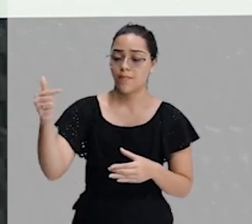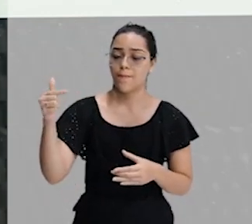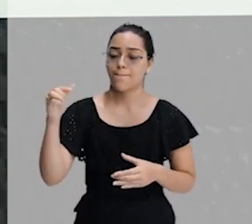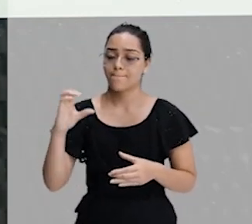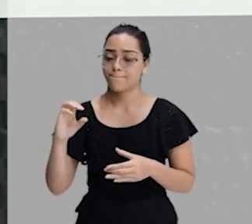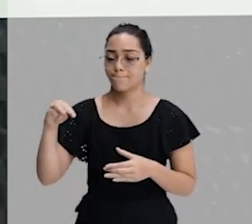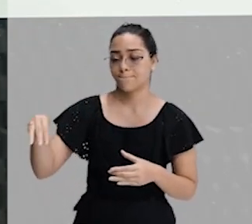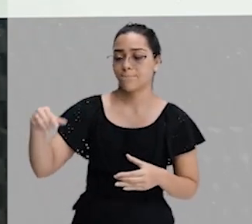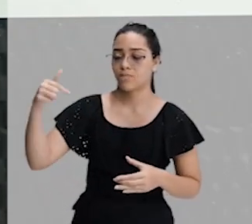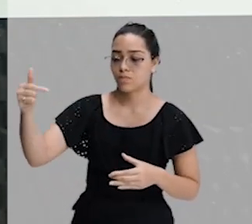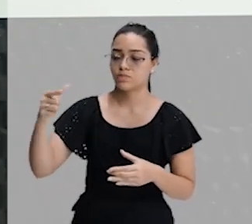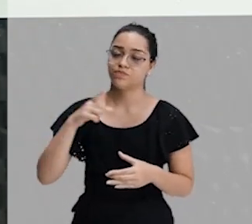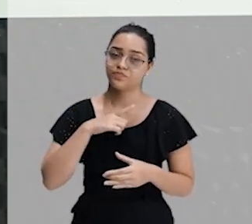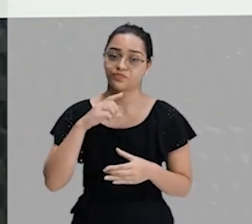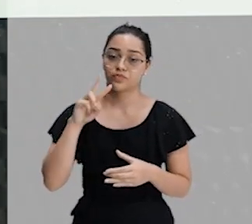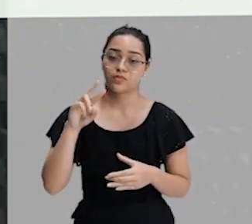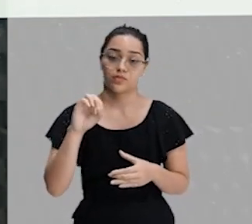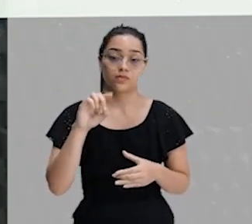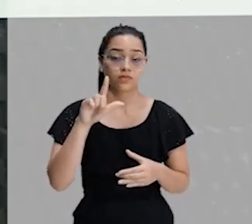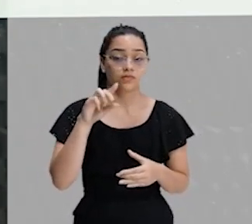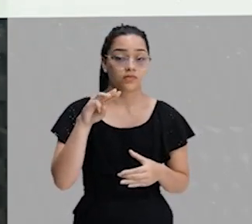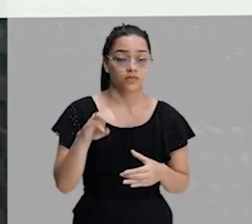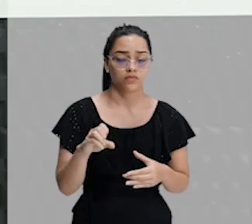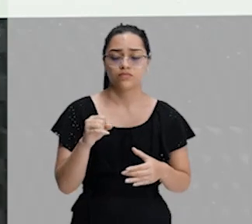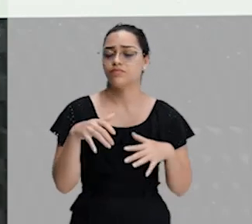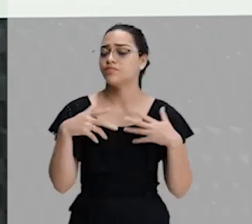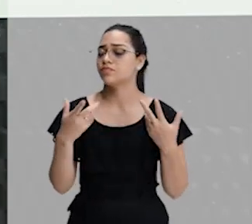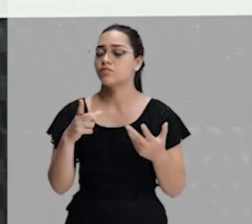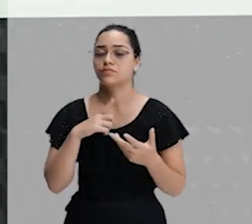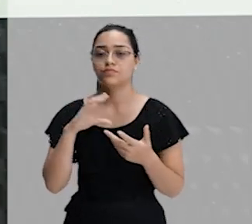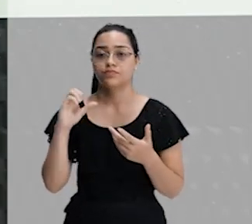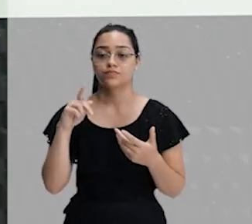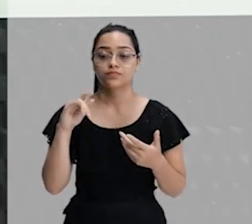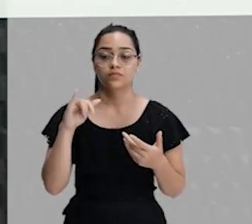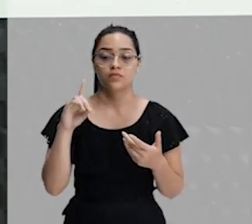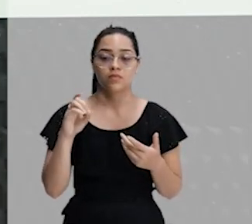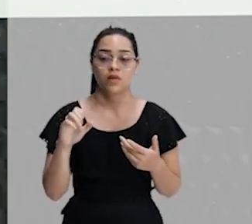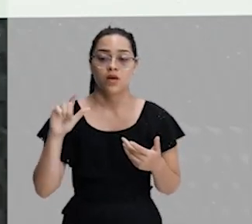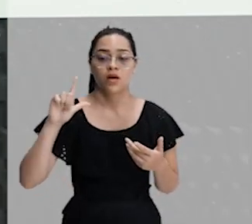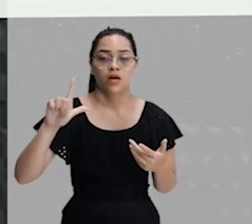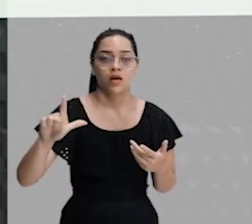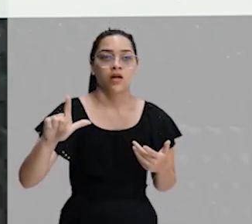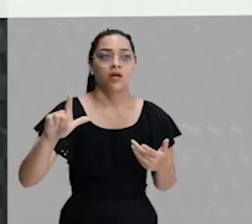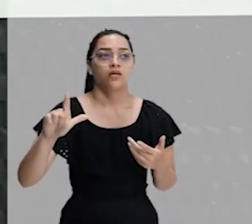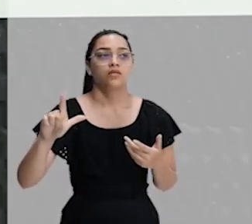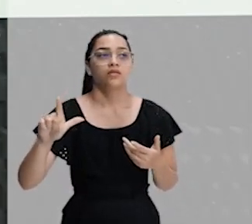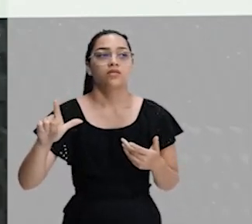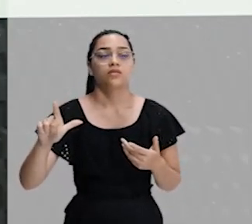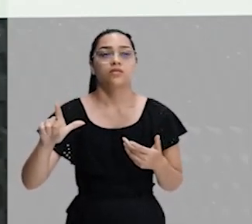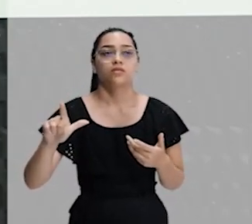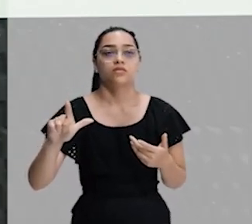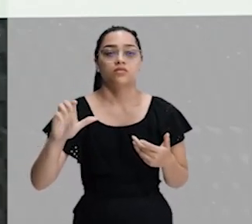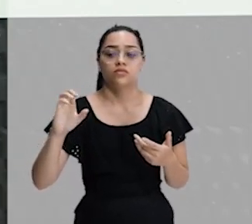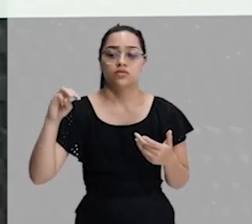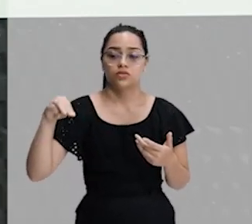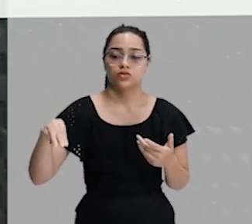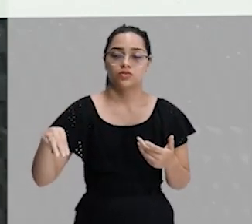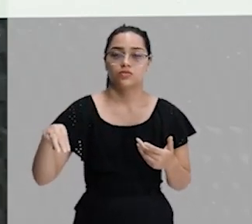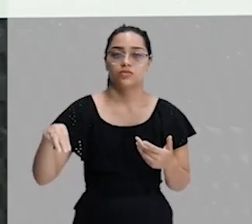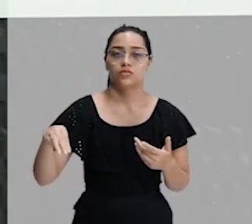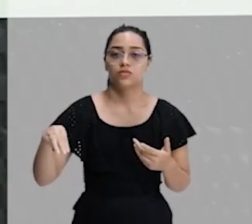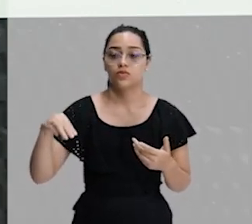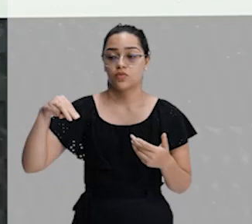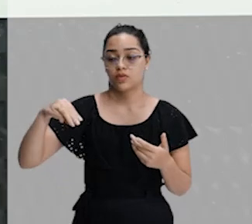centímetro quadrado, são medidas de volume. Quais são as medidas de capacidade? É o litro, é o centímetro cúbico, é